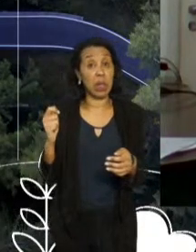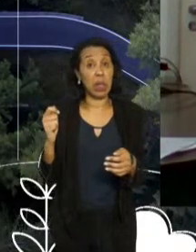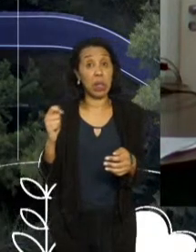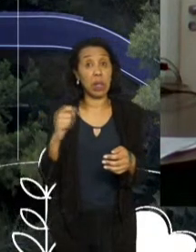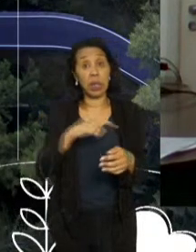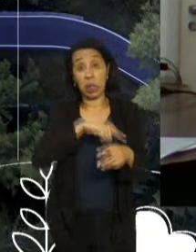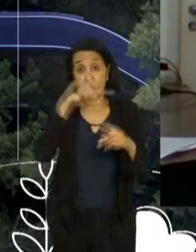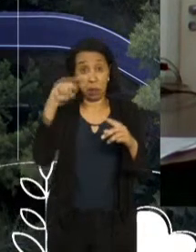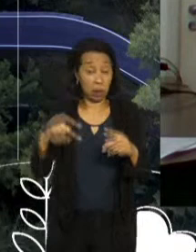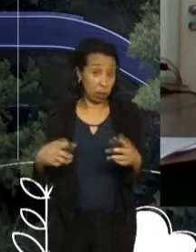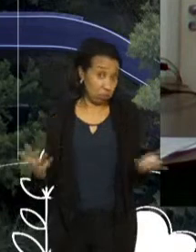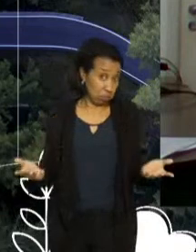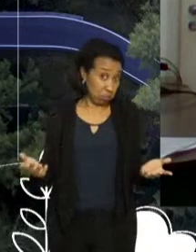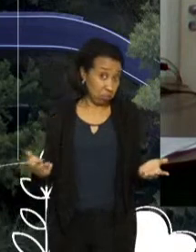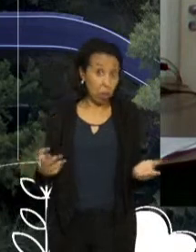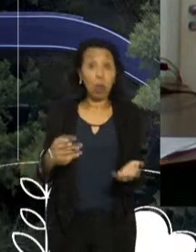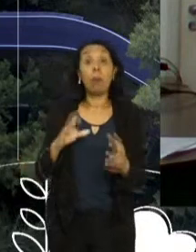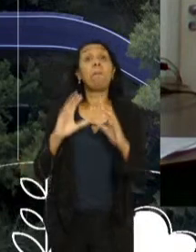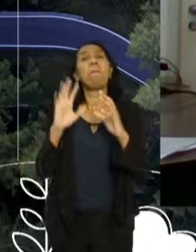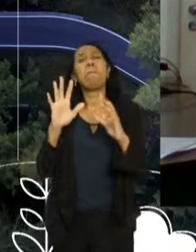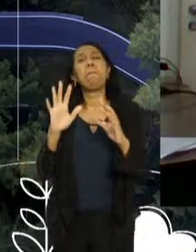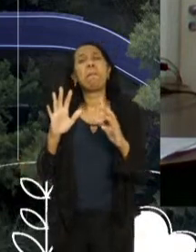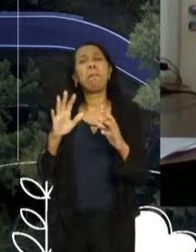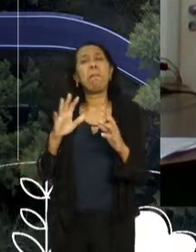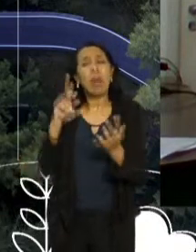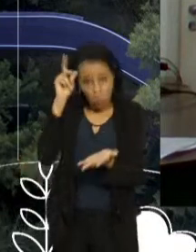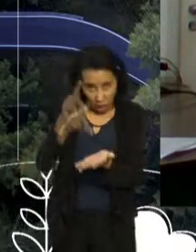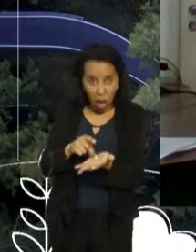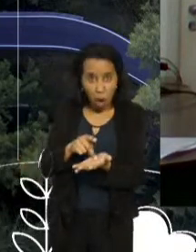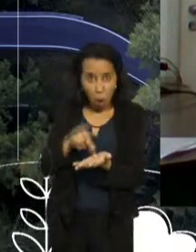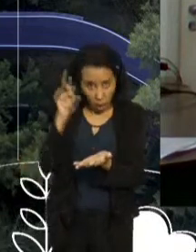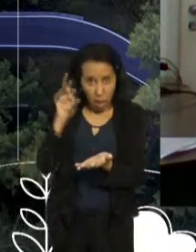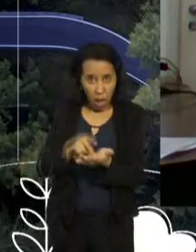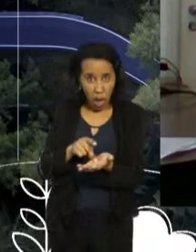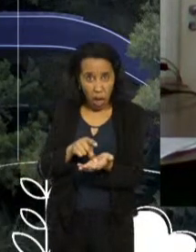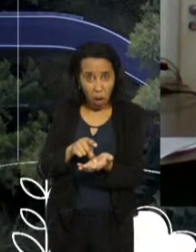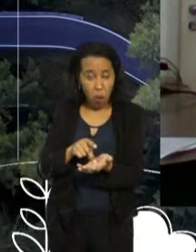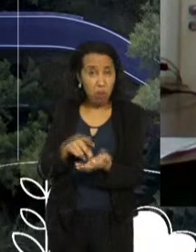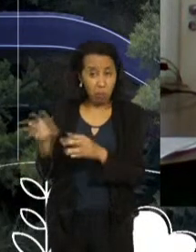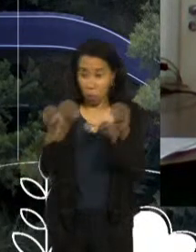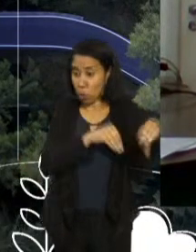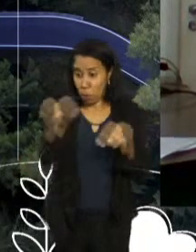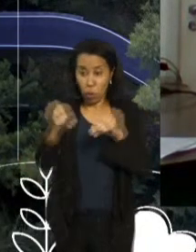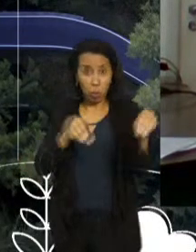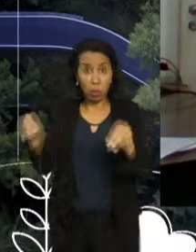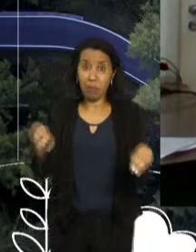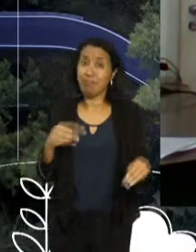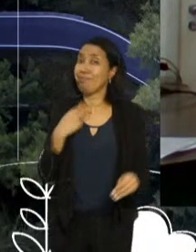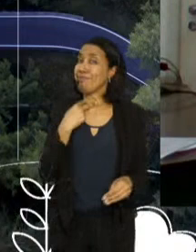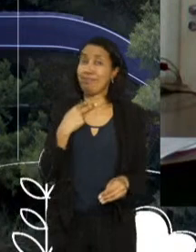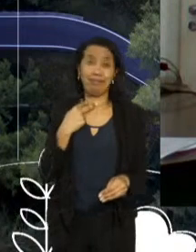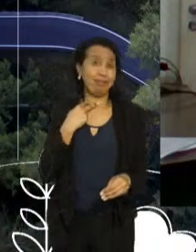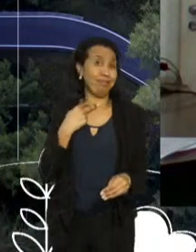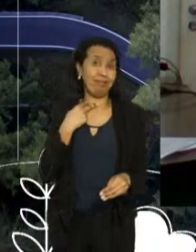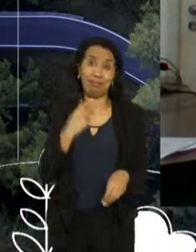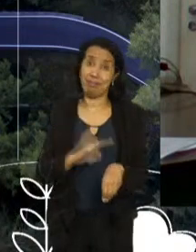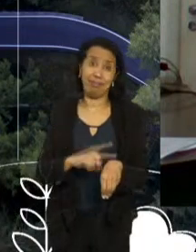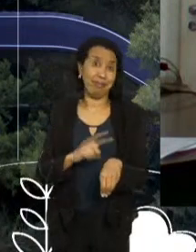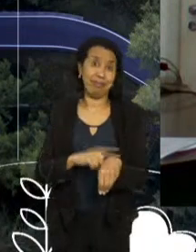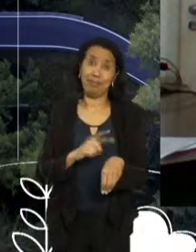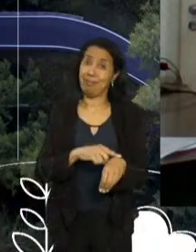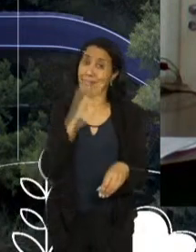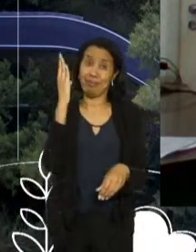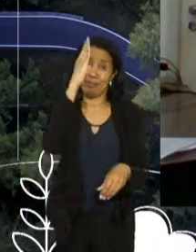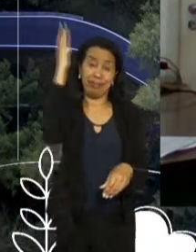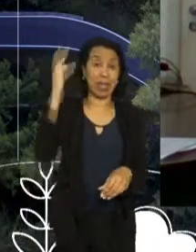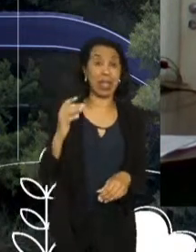pouco diferente daquele que esse pessoal não vai ter chance de mudar. vai ter que ficar aqui. Então, se você